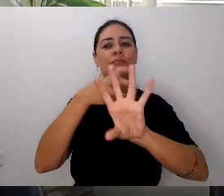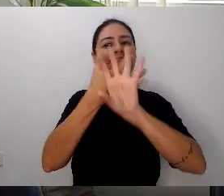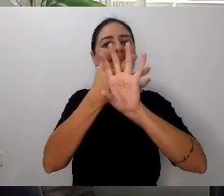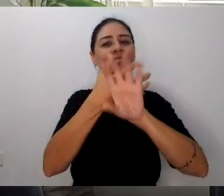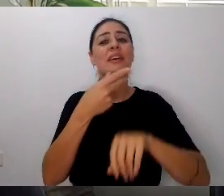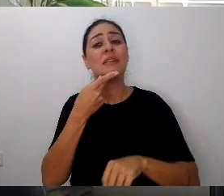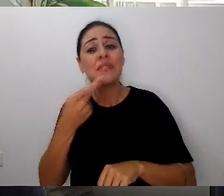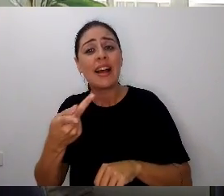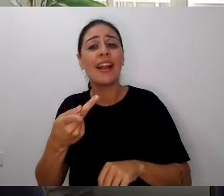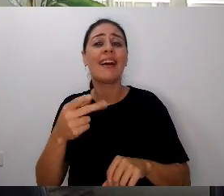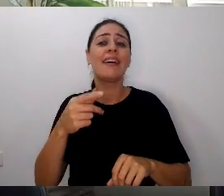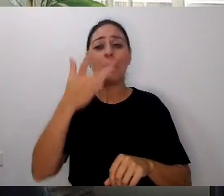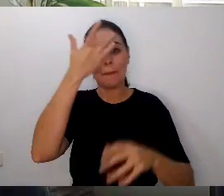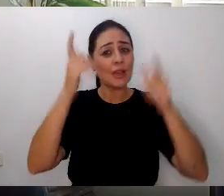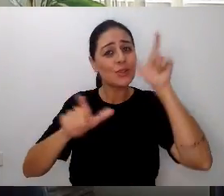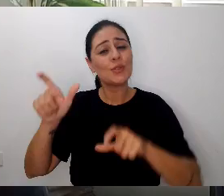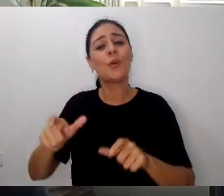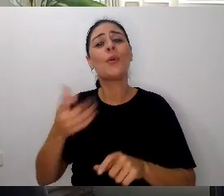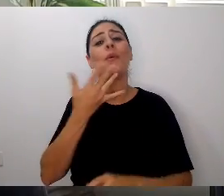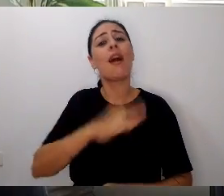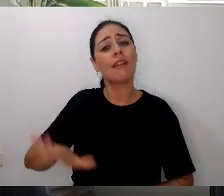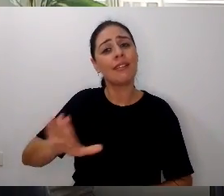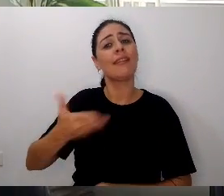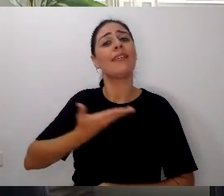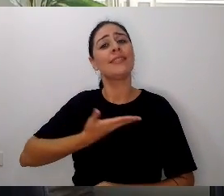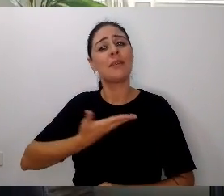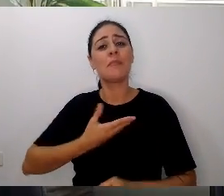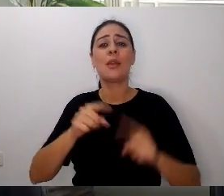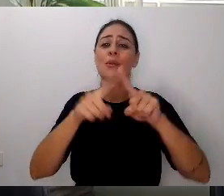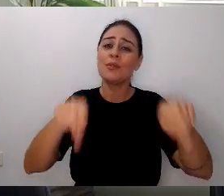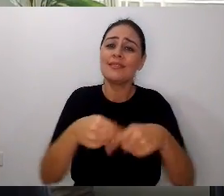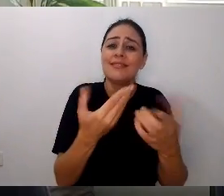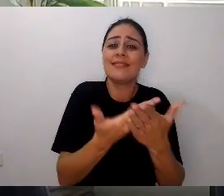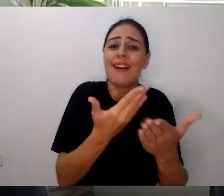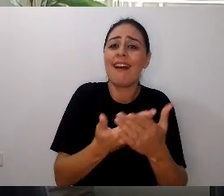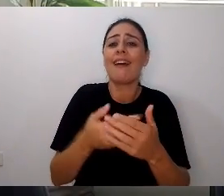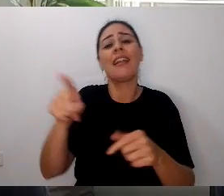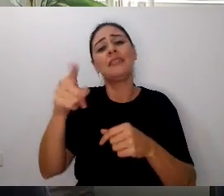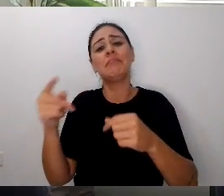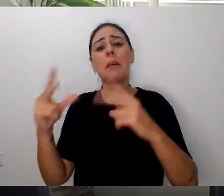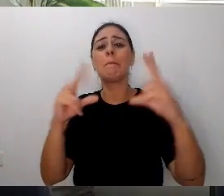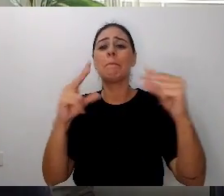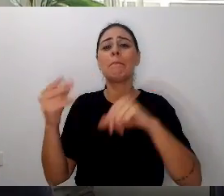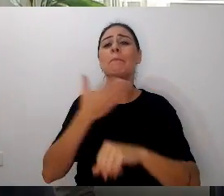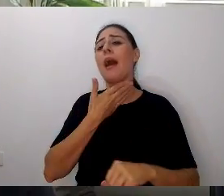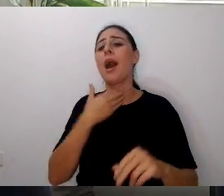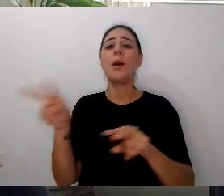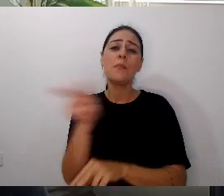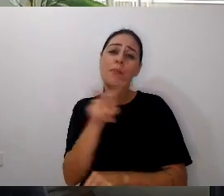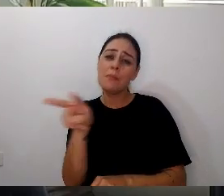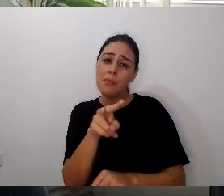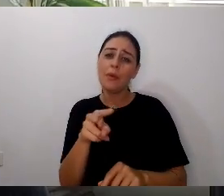falar com aquela criança, inclusive amiguinho da própria sala, né? Para conversar entre eles. A gente